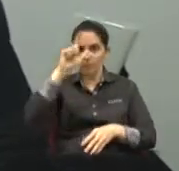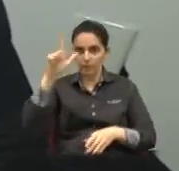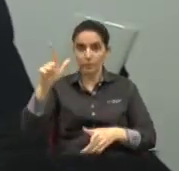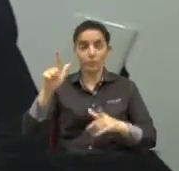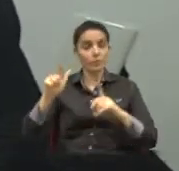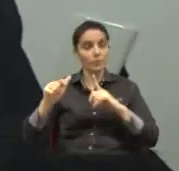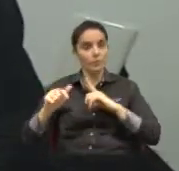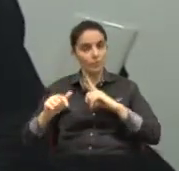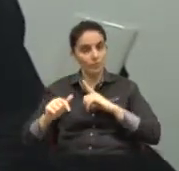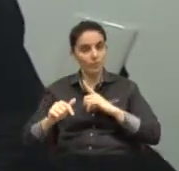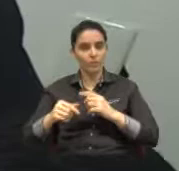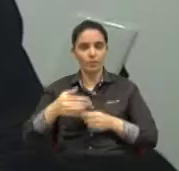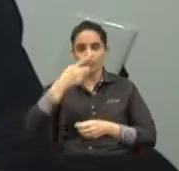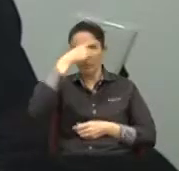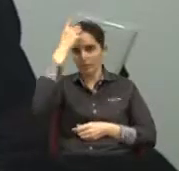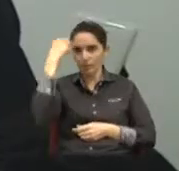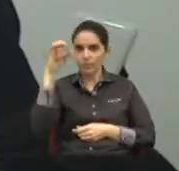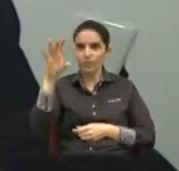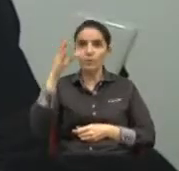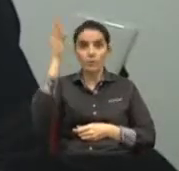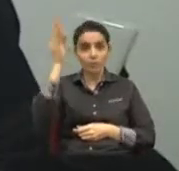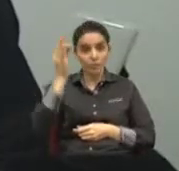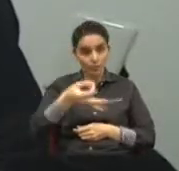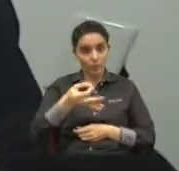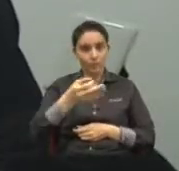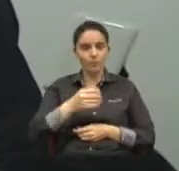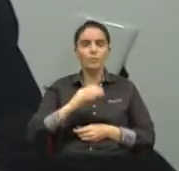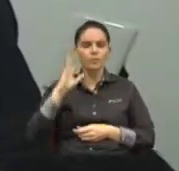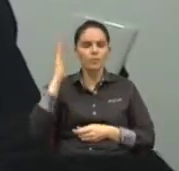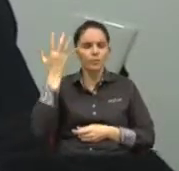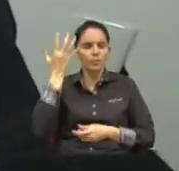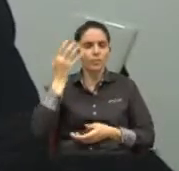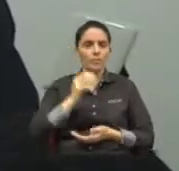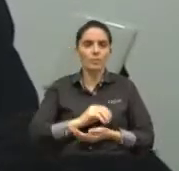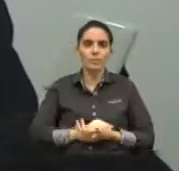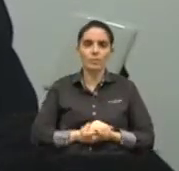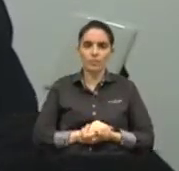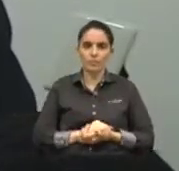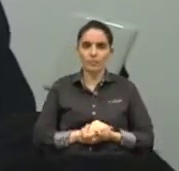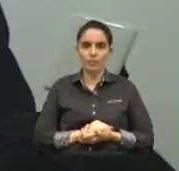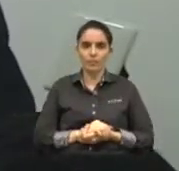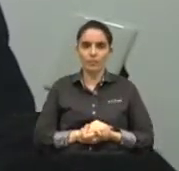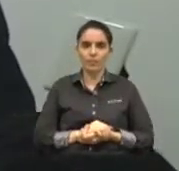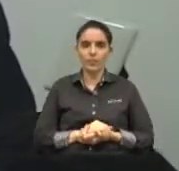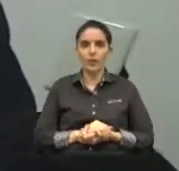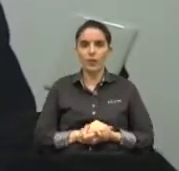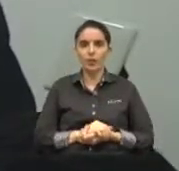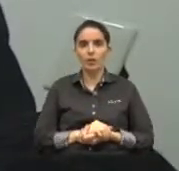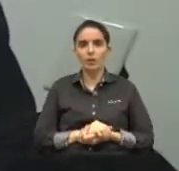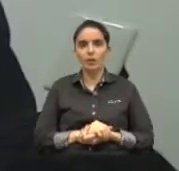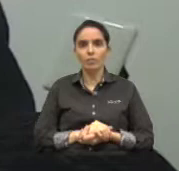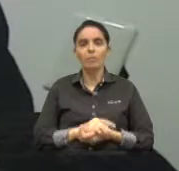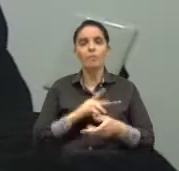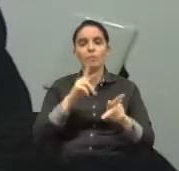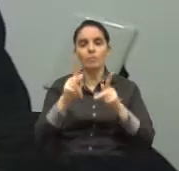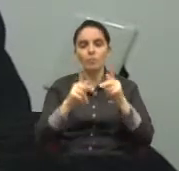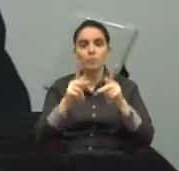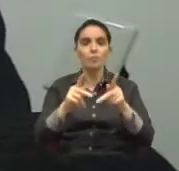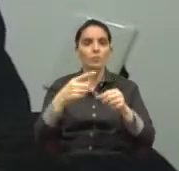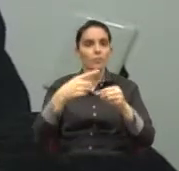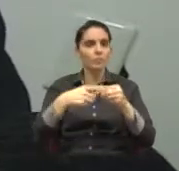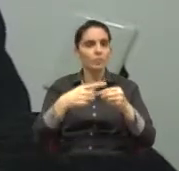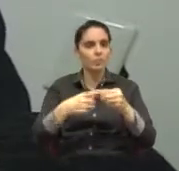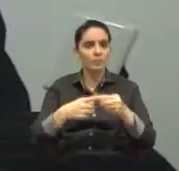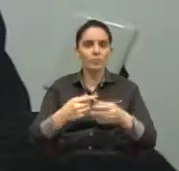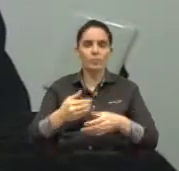contemplado, e eu tenho certeza que isso vai acontecer, e quem que ganha com isso é a nossa cidade, toda